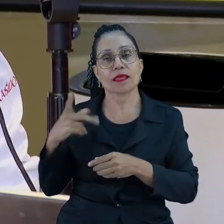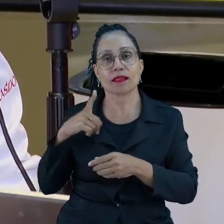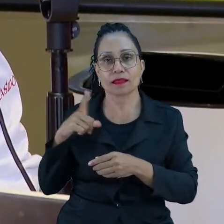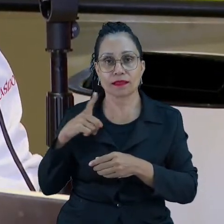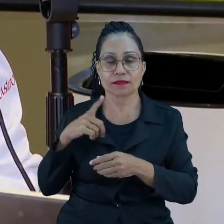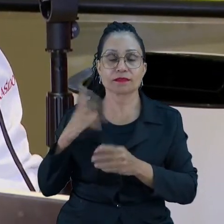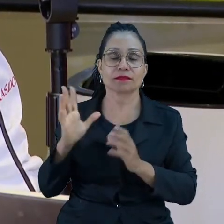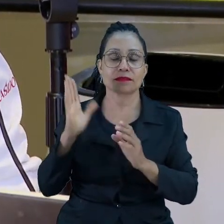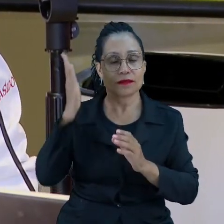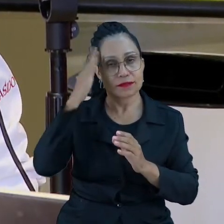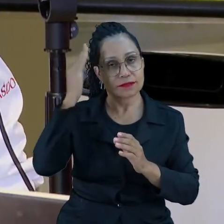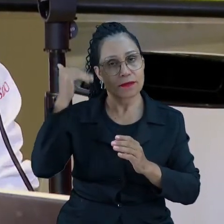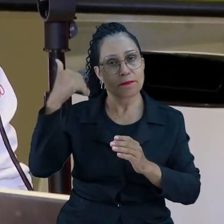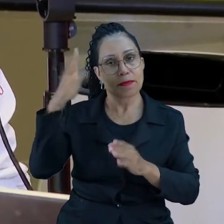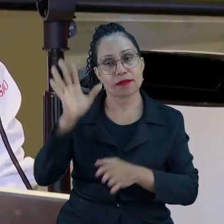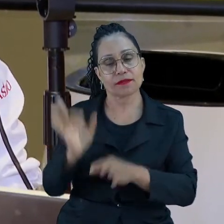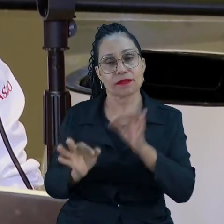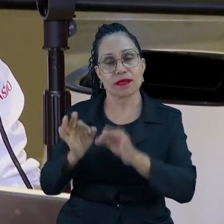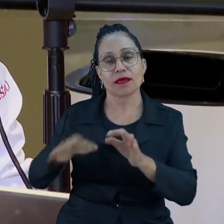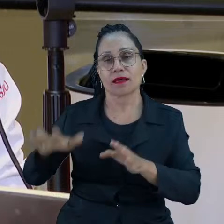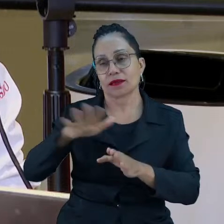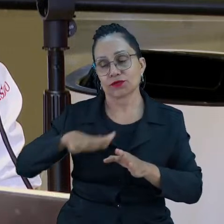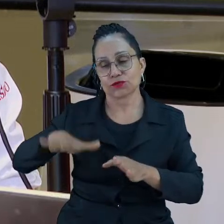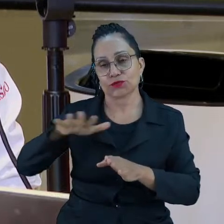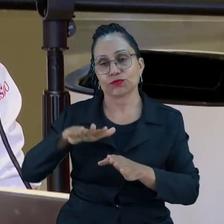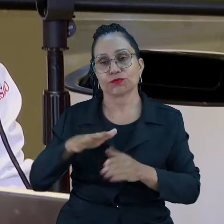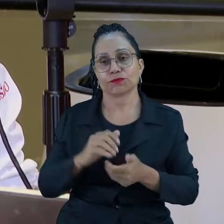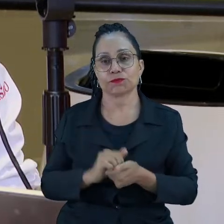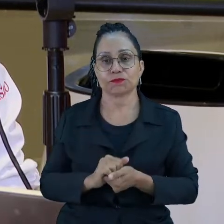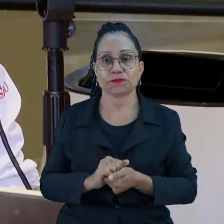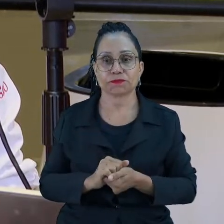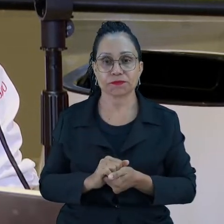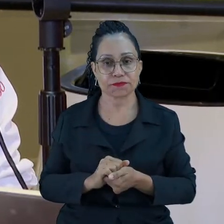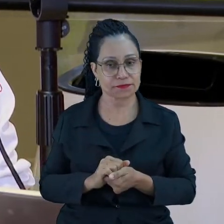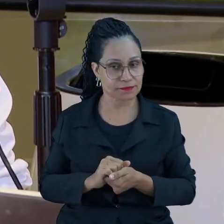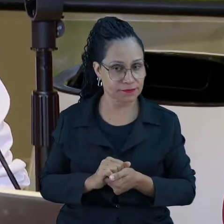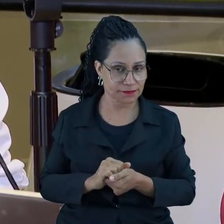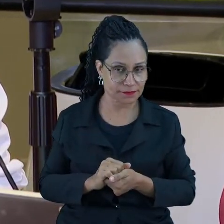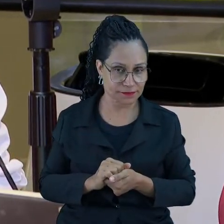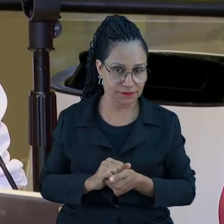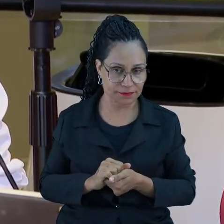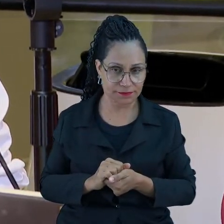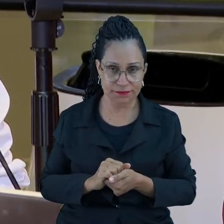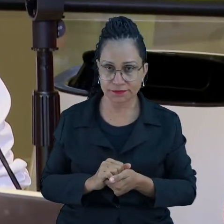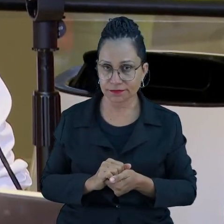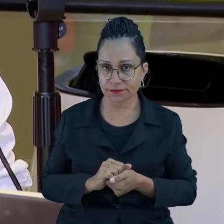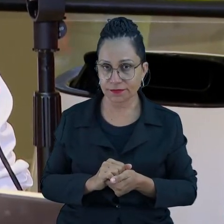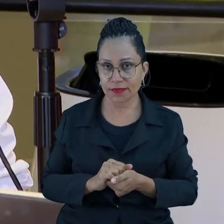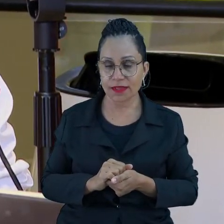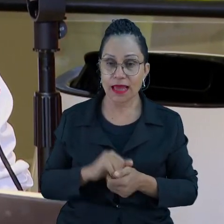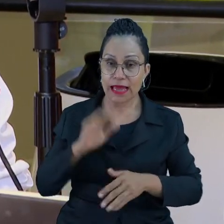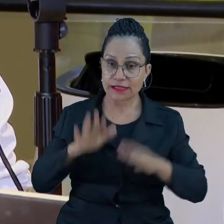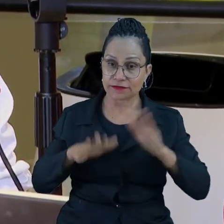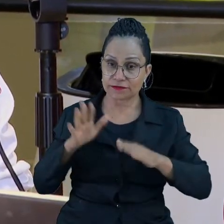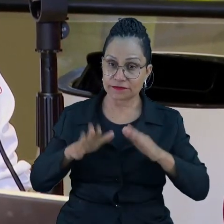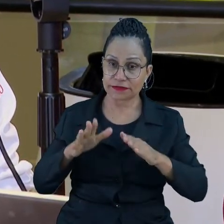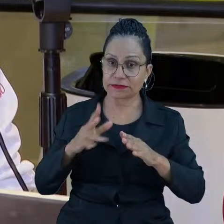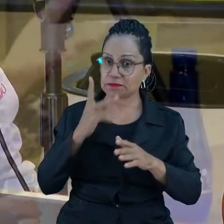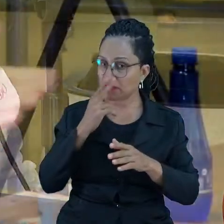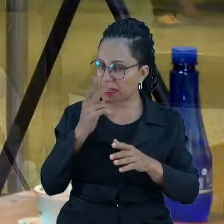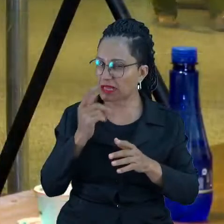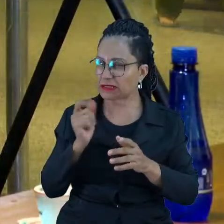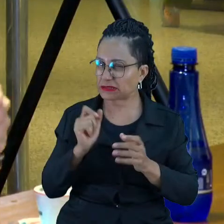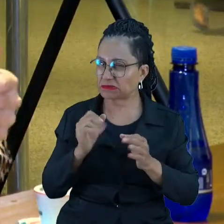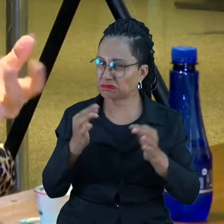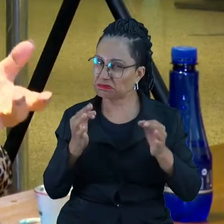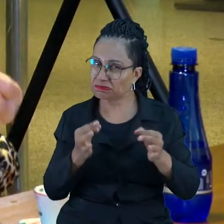nessa questão mais jurídica e tudo mais. E aí a gente vê questões talvez que parecem muito óbvias, mas quando nós estamos lidando